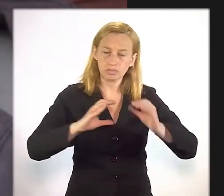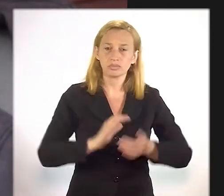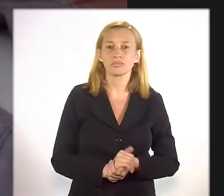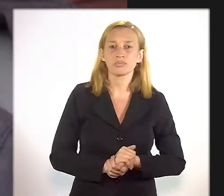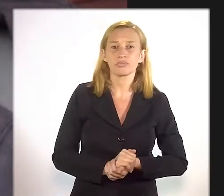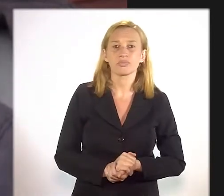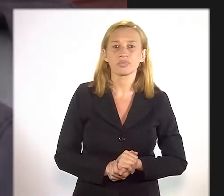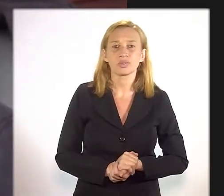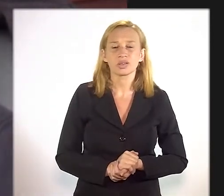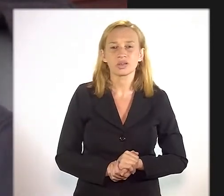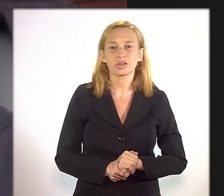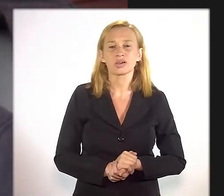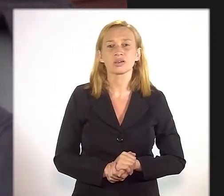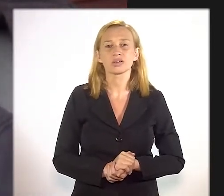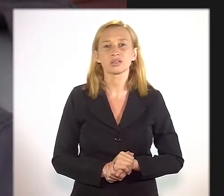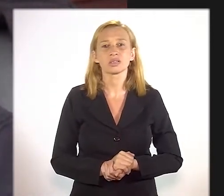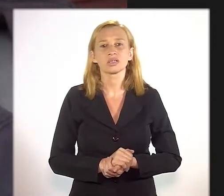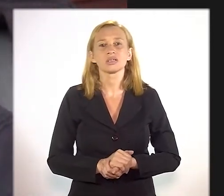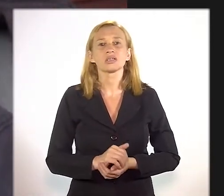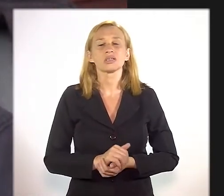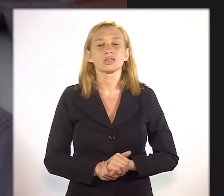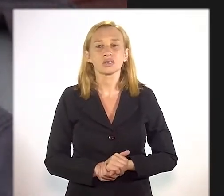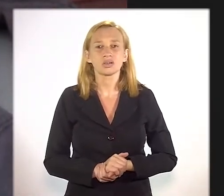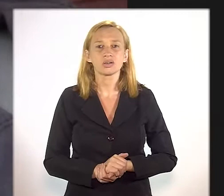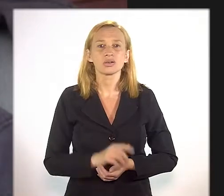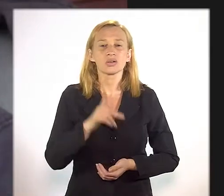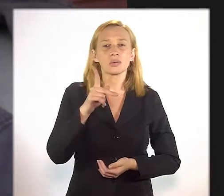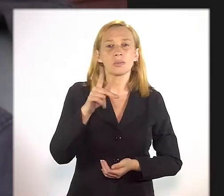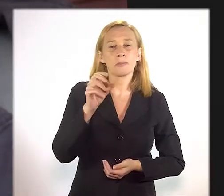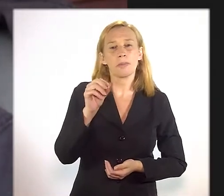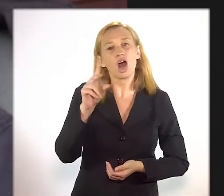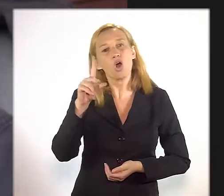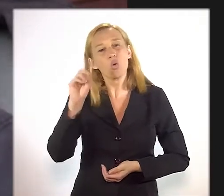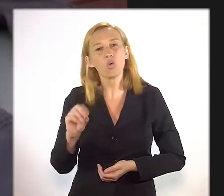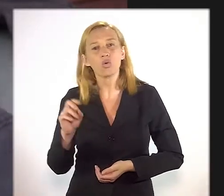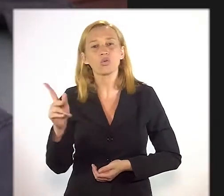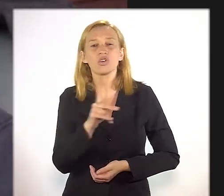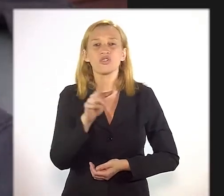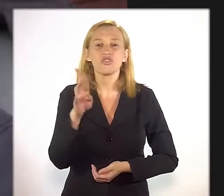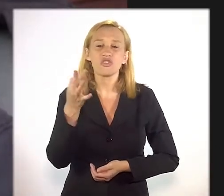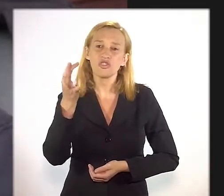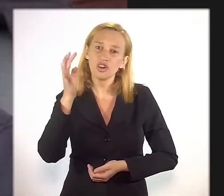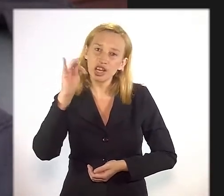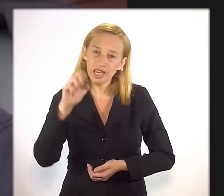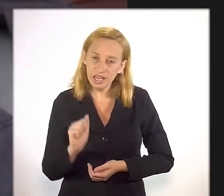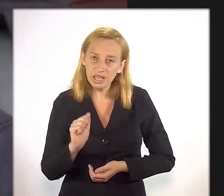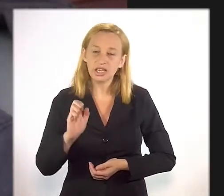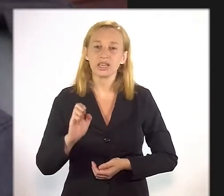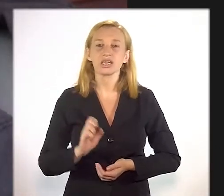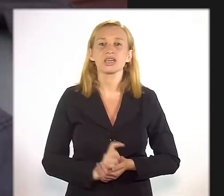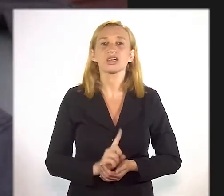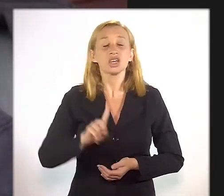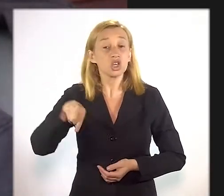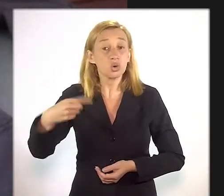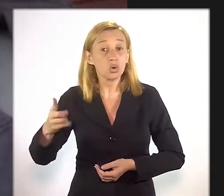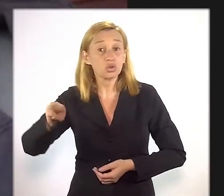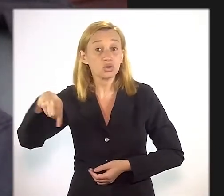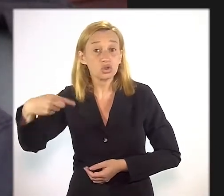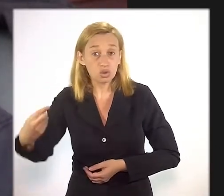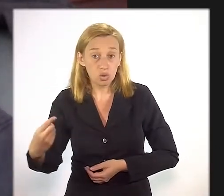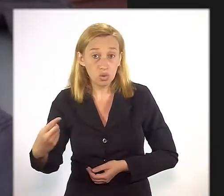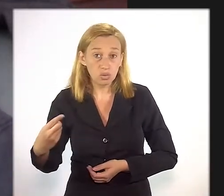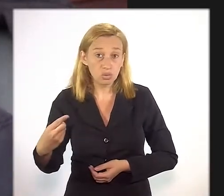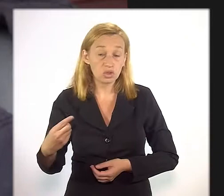disso? Nise da Silveira, Lauro de Oliveira Lima, Paulo Freire, Agostinho da Silva, Milton Santos, Florestan